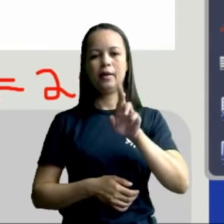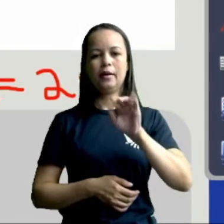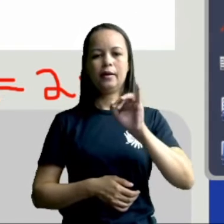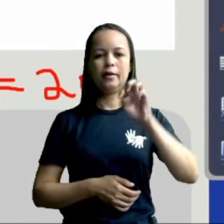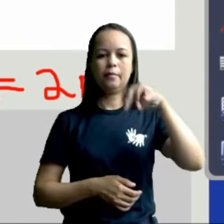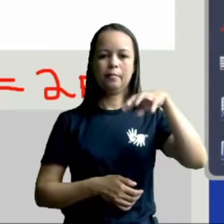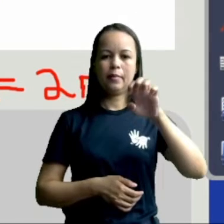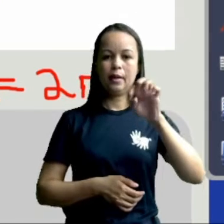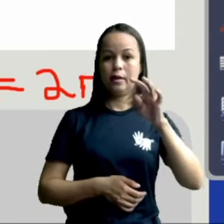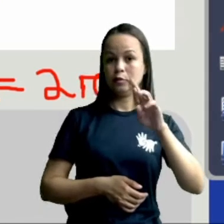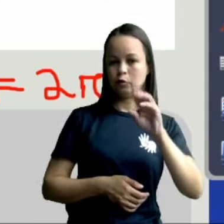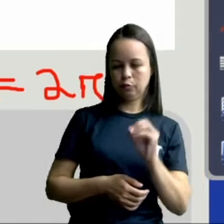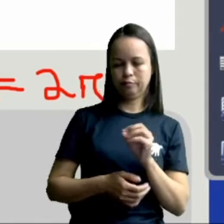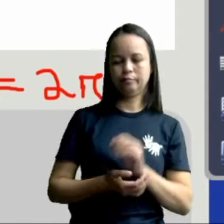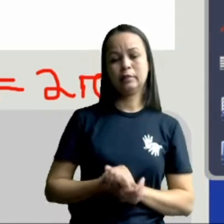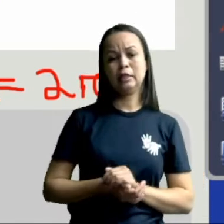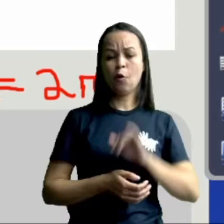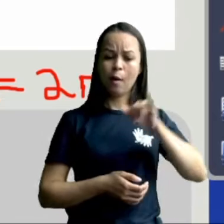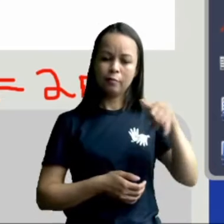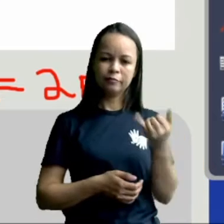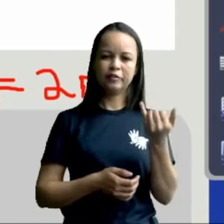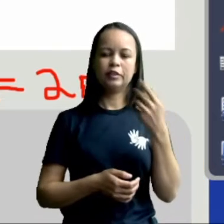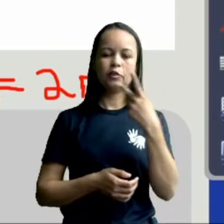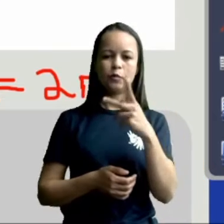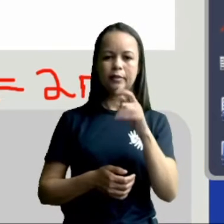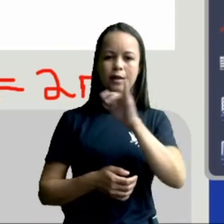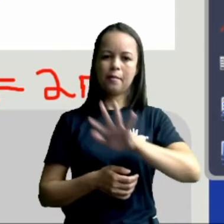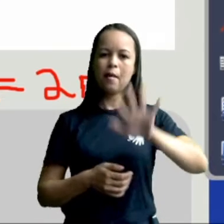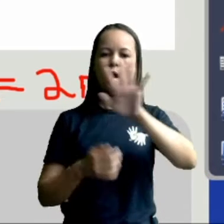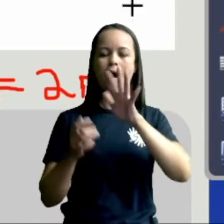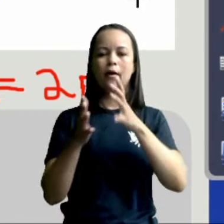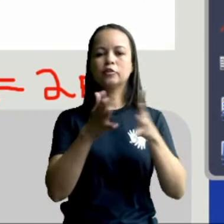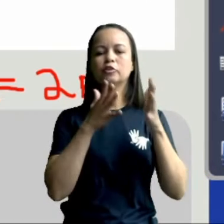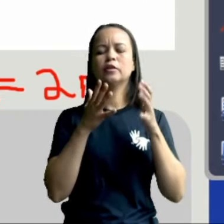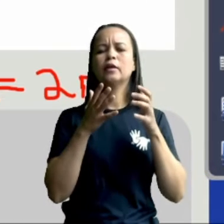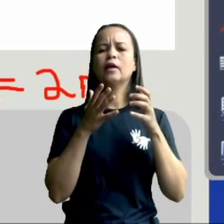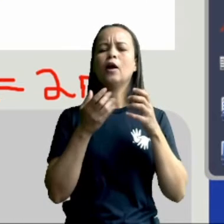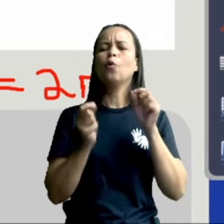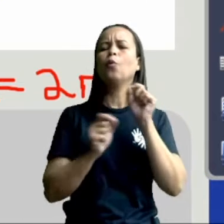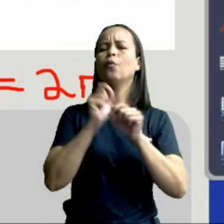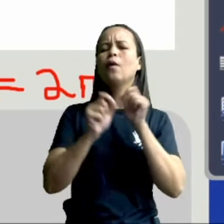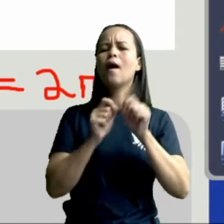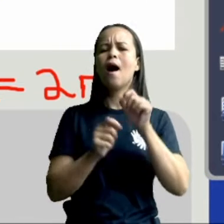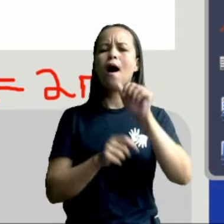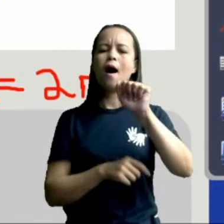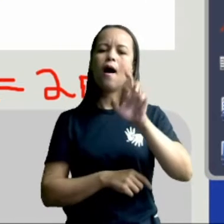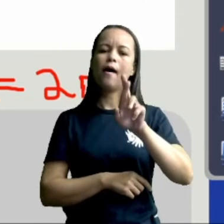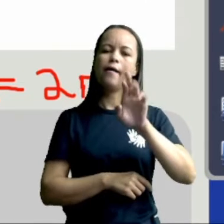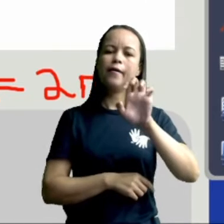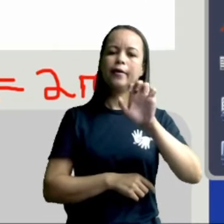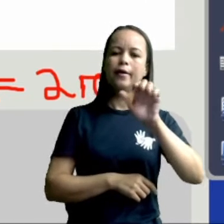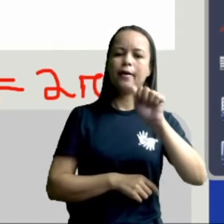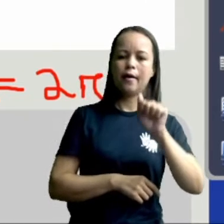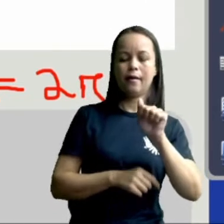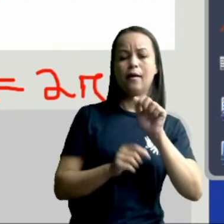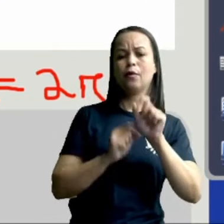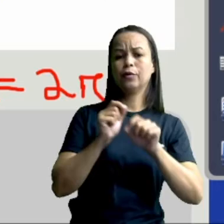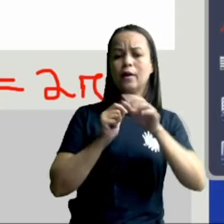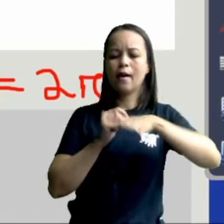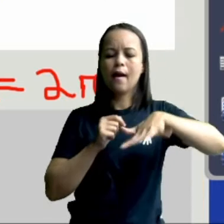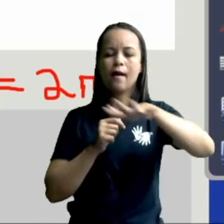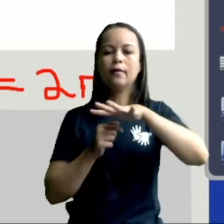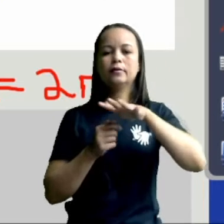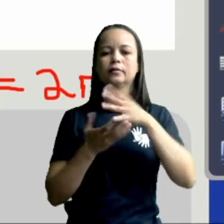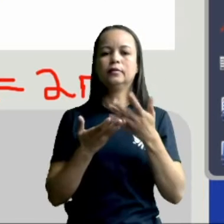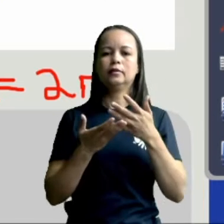área? Aproveitando essa figura aqui, tá no próximo slide, mas aproveitando essa figura, já que tem a fórmula de área aqui da circunferência, a